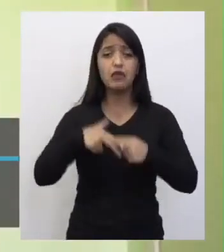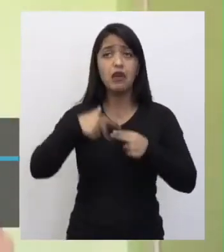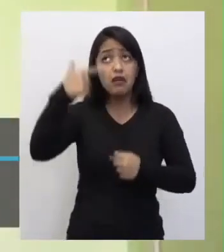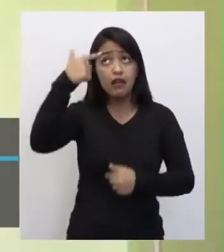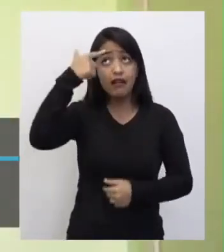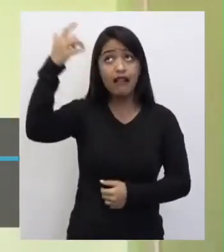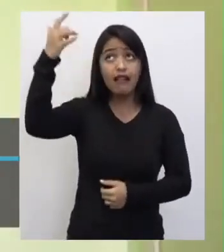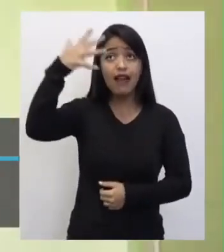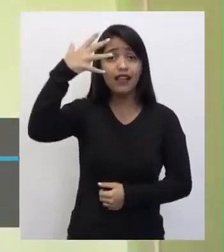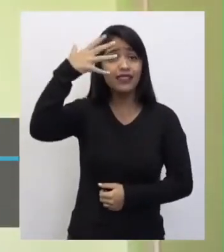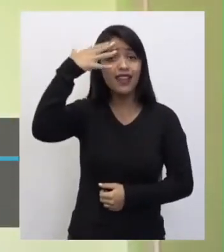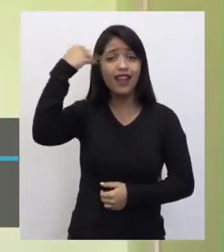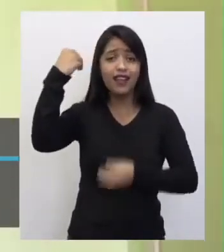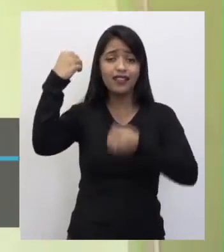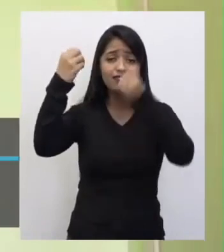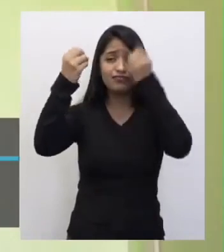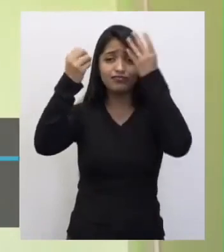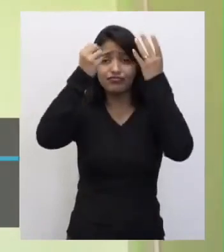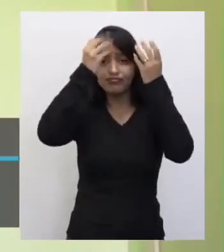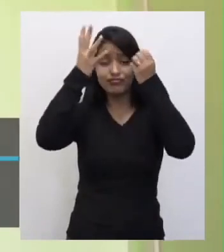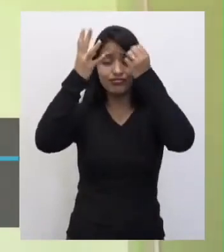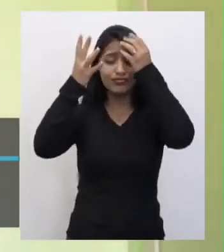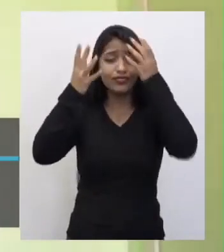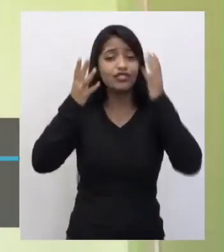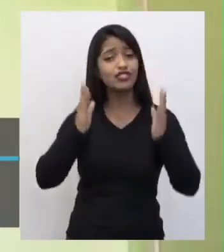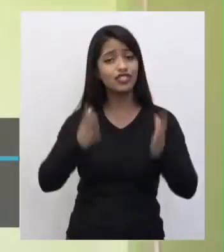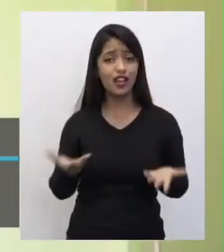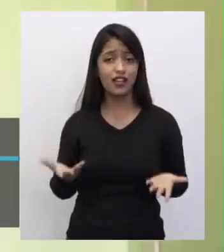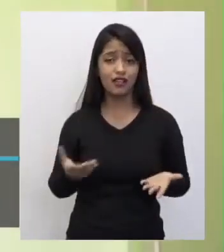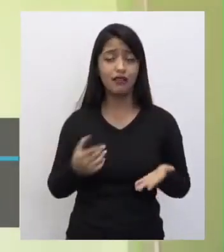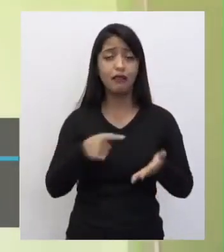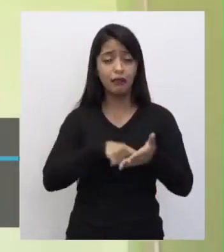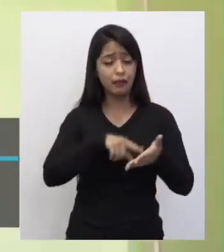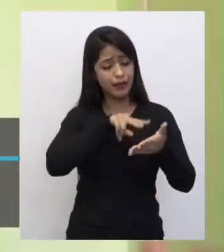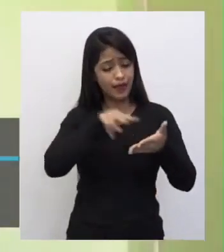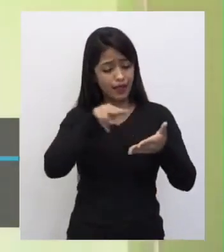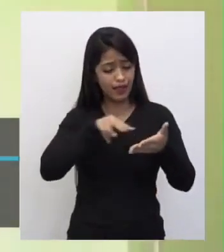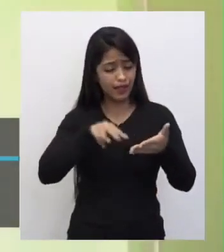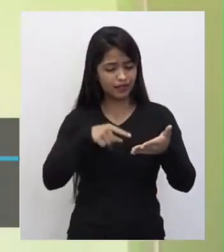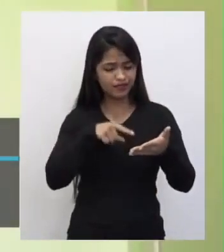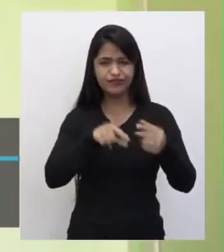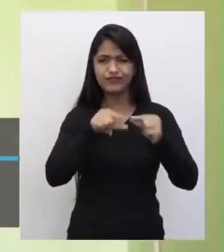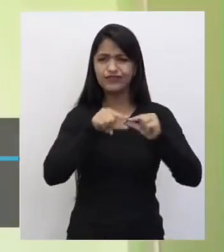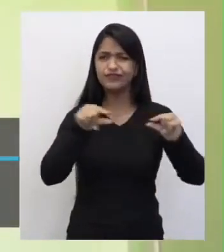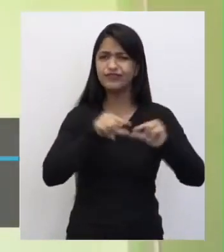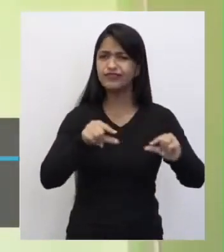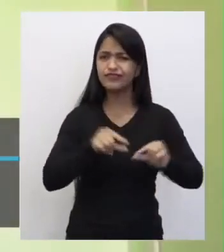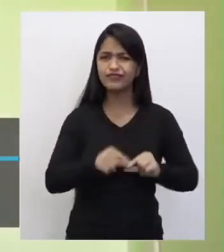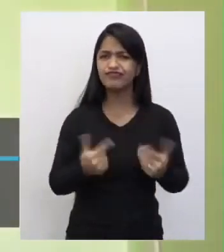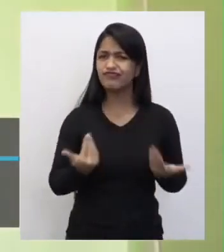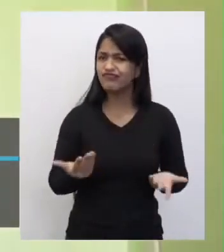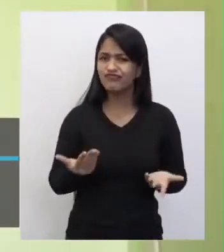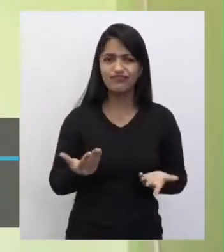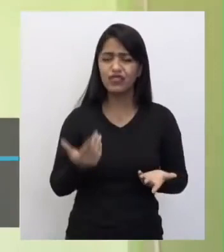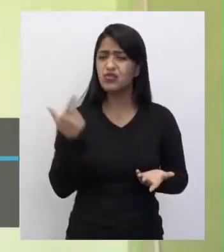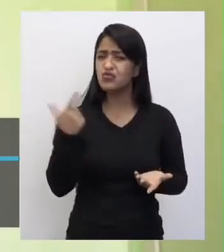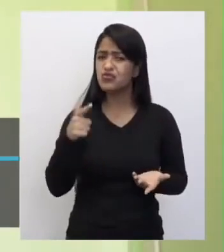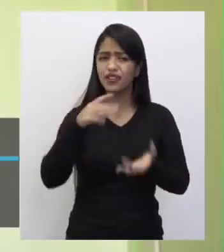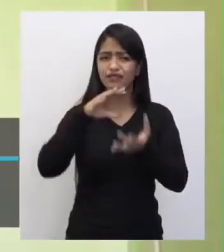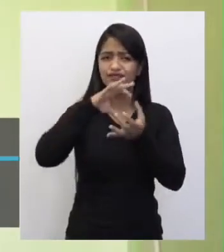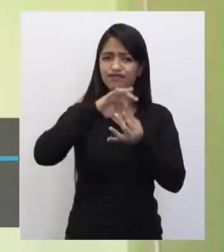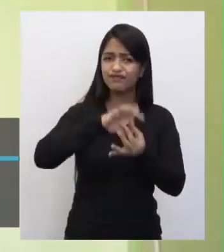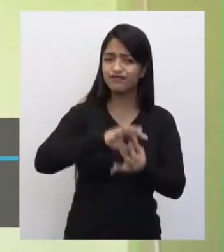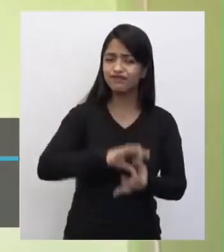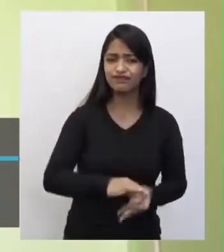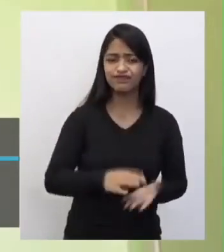cabeça. Eu vou depender do que está escrito para relembrar, e o que está escrito não está me ajudando, porque eu não articulei corretamente,